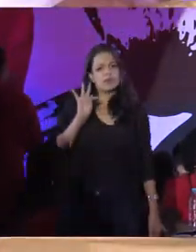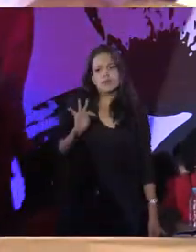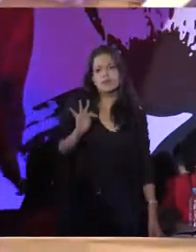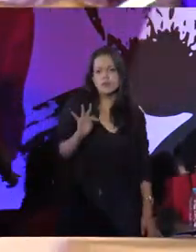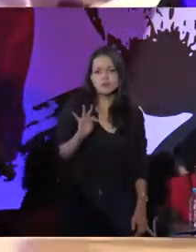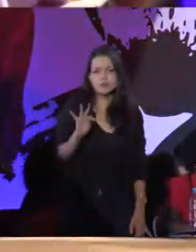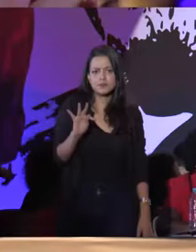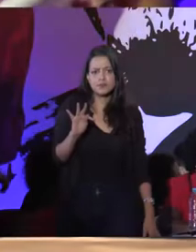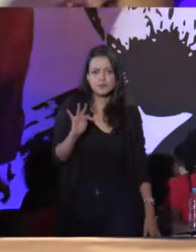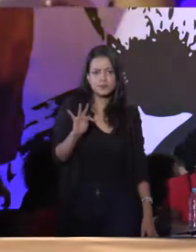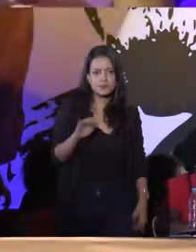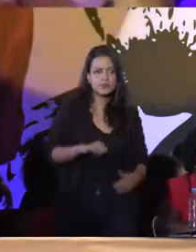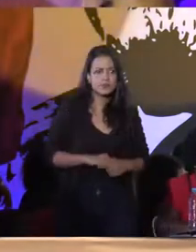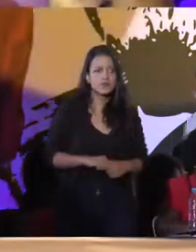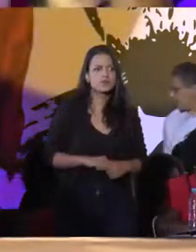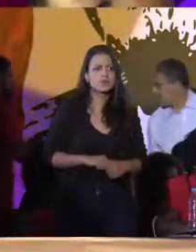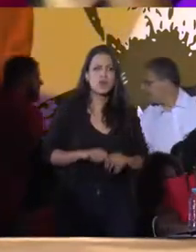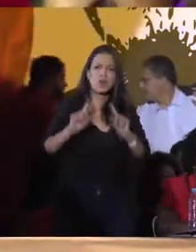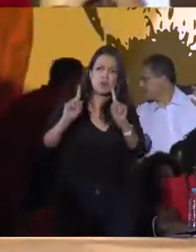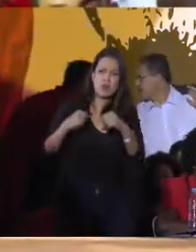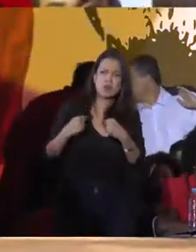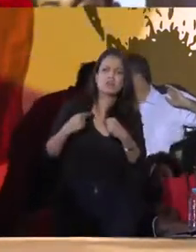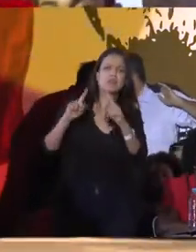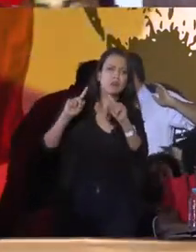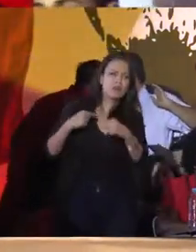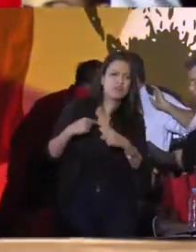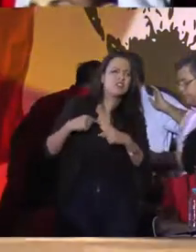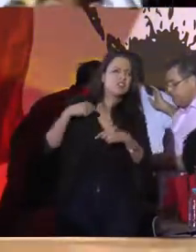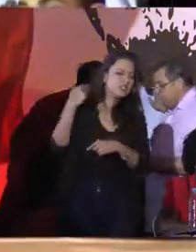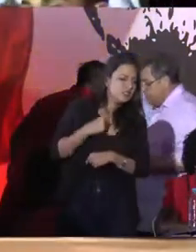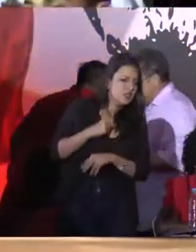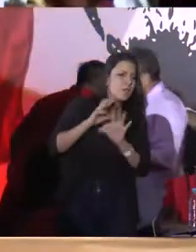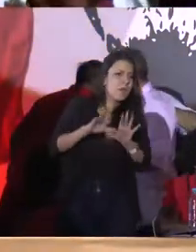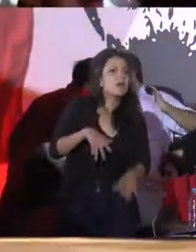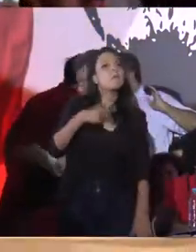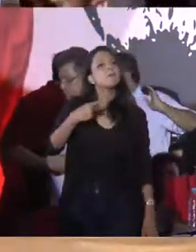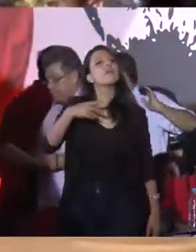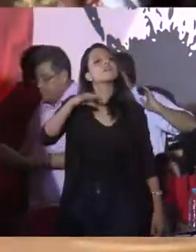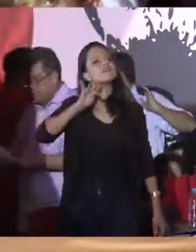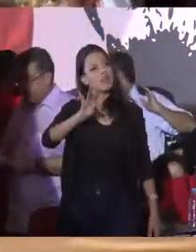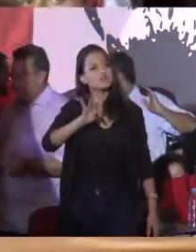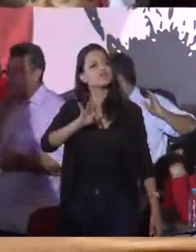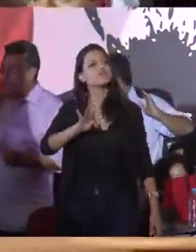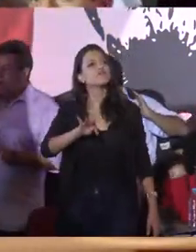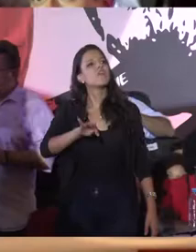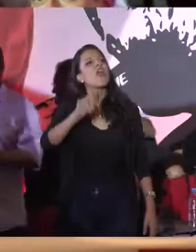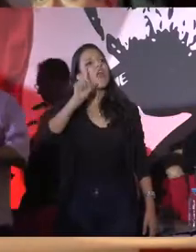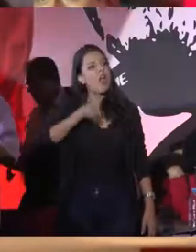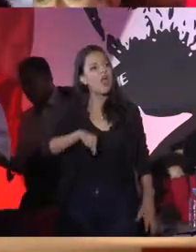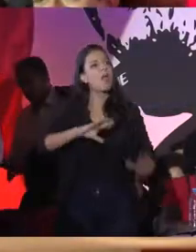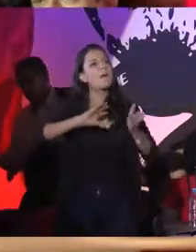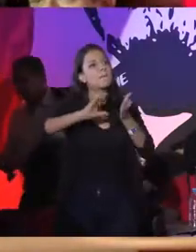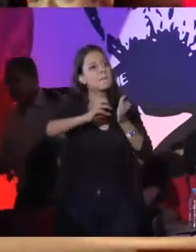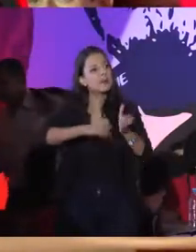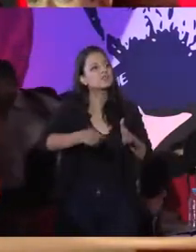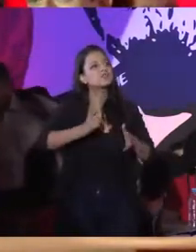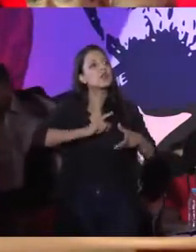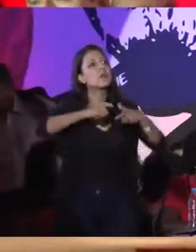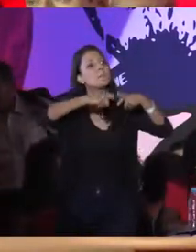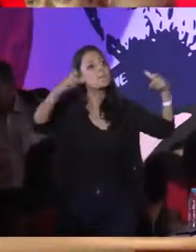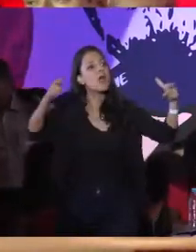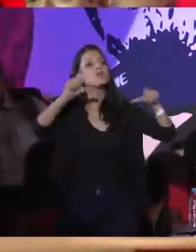Trabalhadores, o PT ainda ser, e de goleada, o partido de